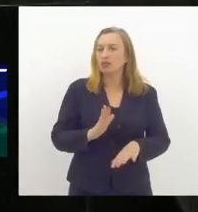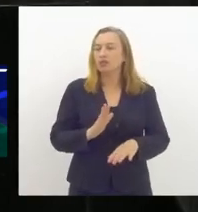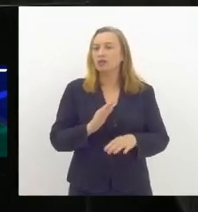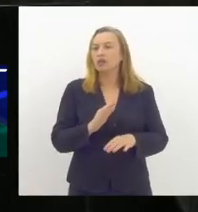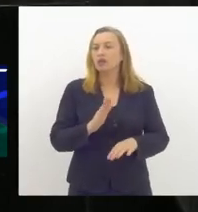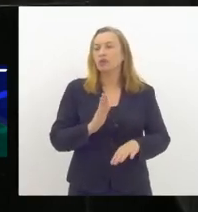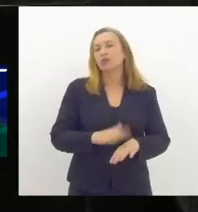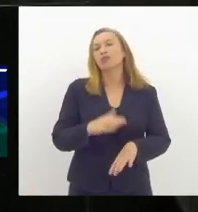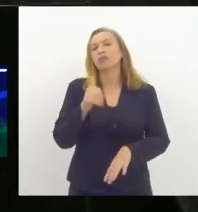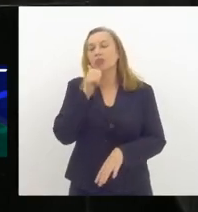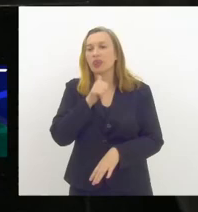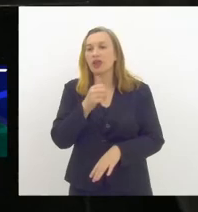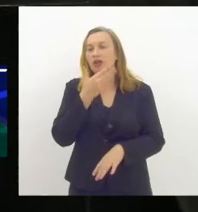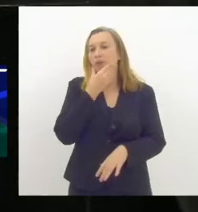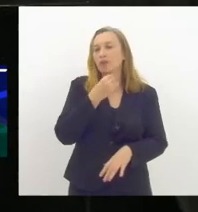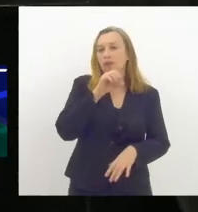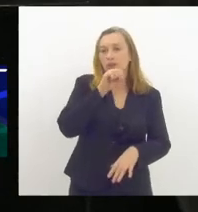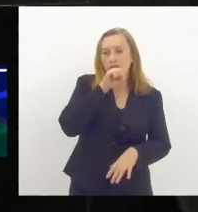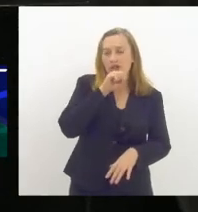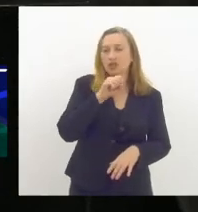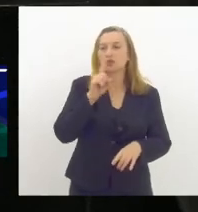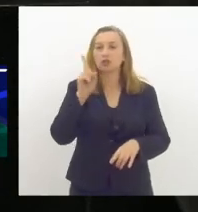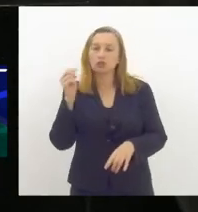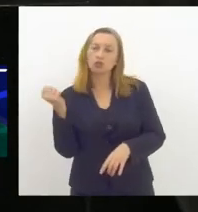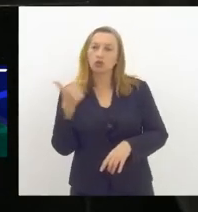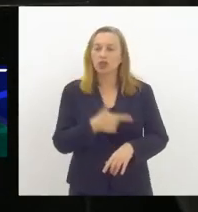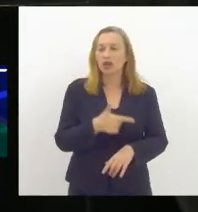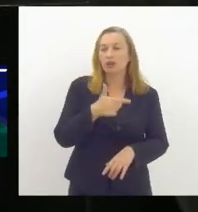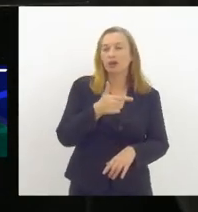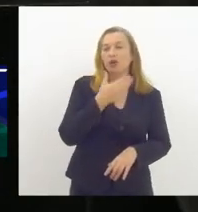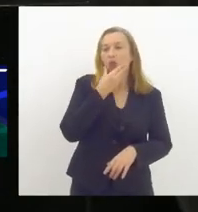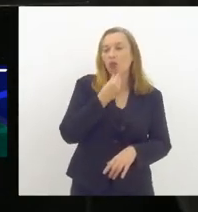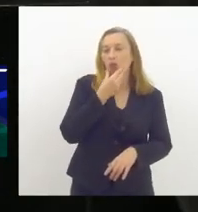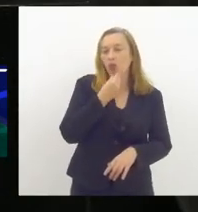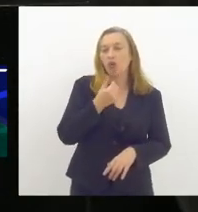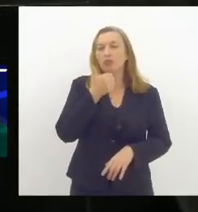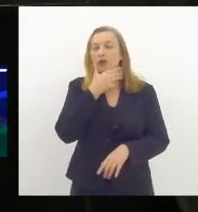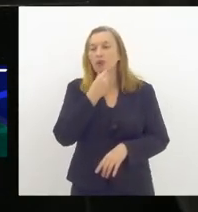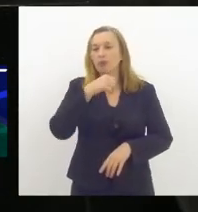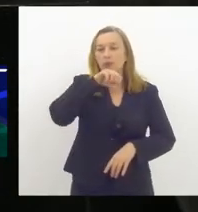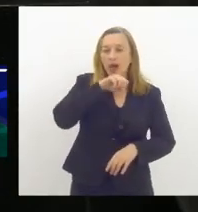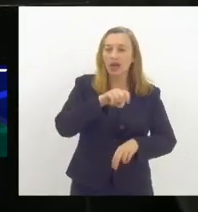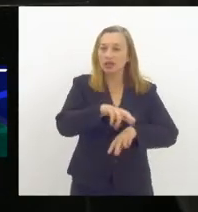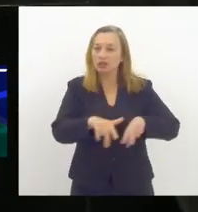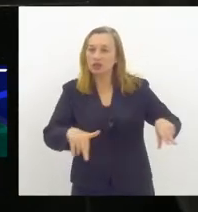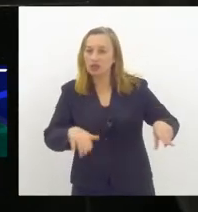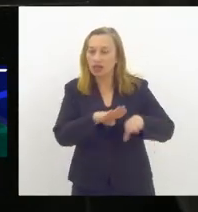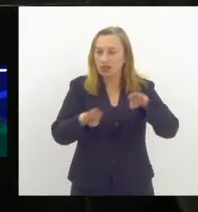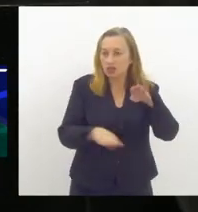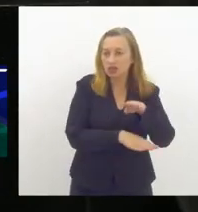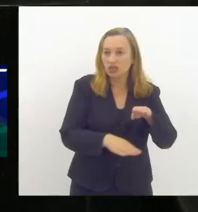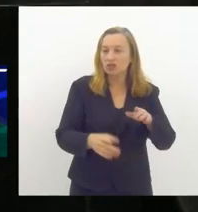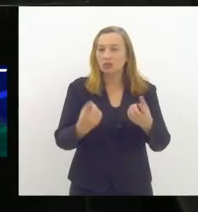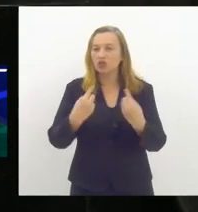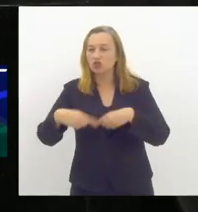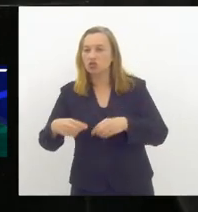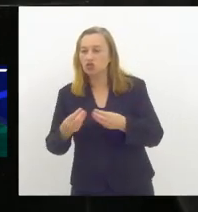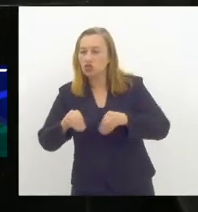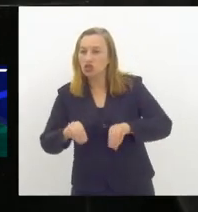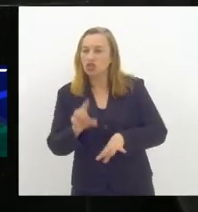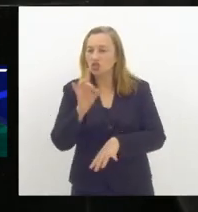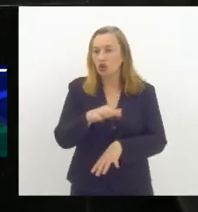para as mulher é do que para os homens paz a desigualdade de gênero não afeta somente as mulheres